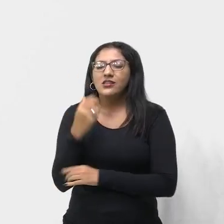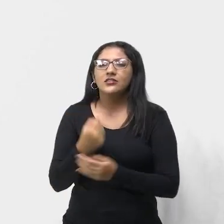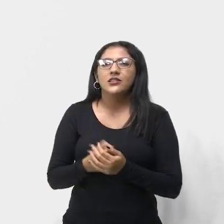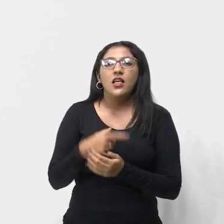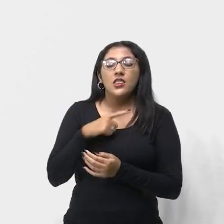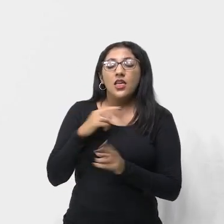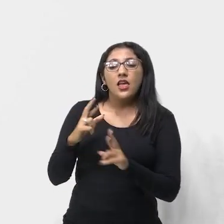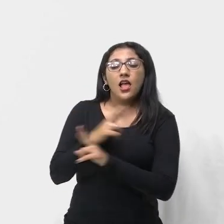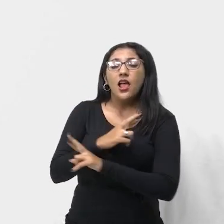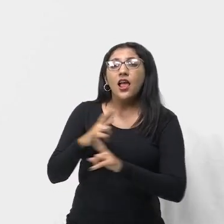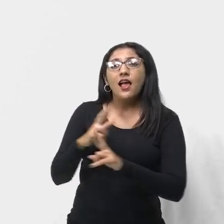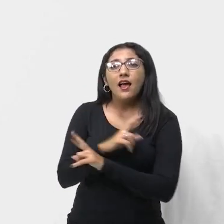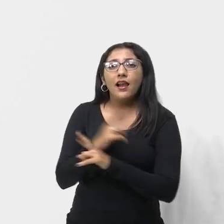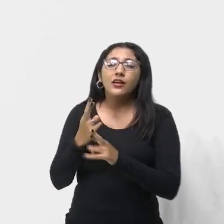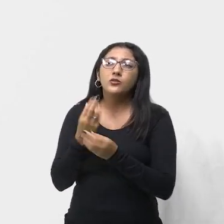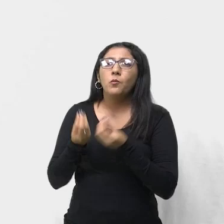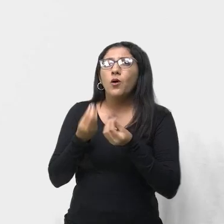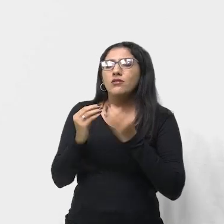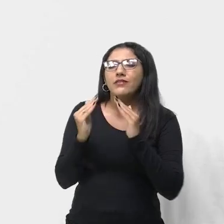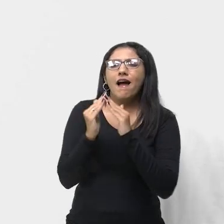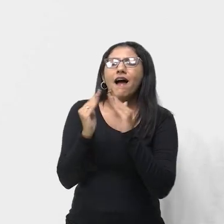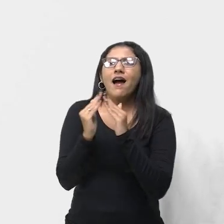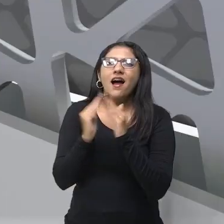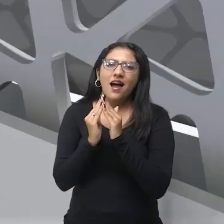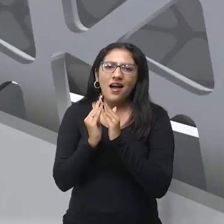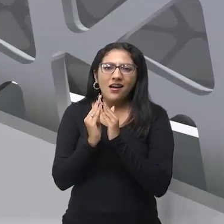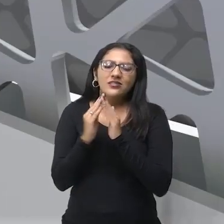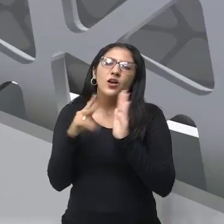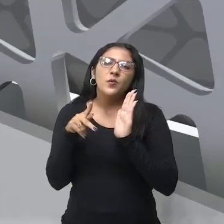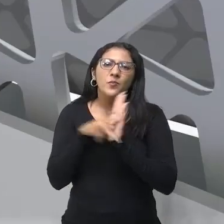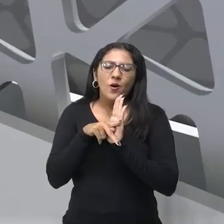ali sendo abrigo, sendo morada